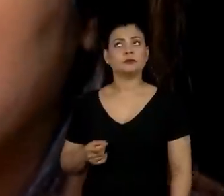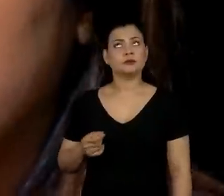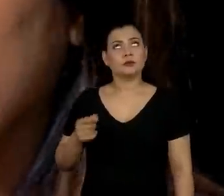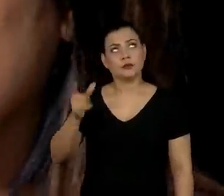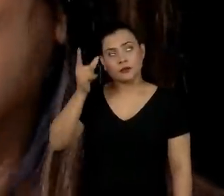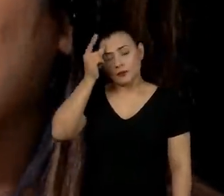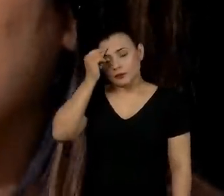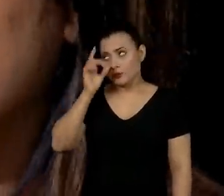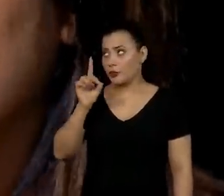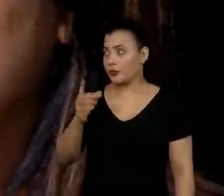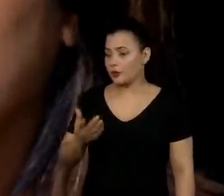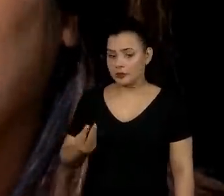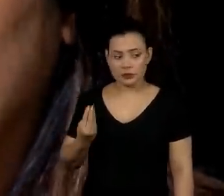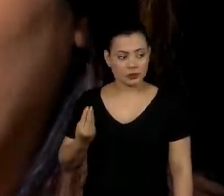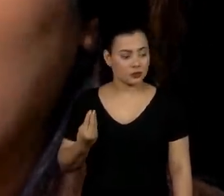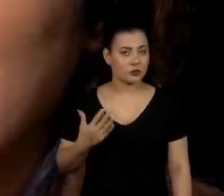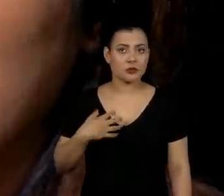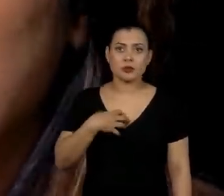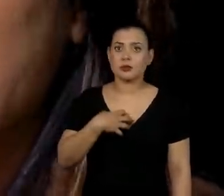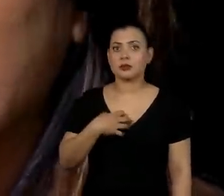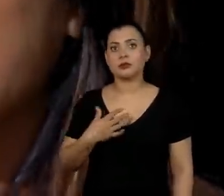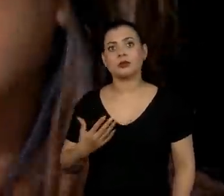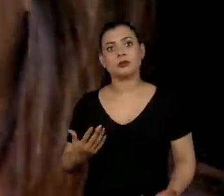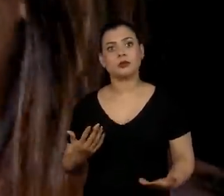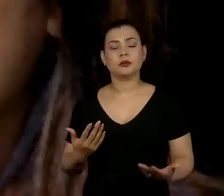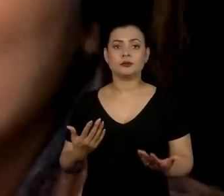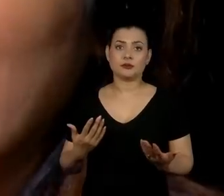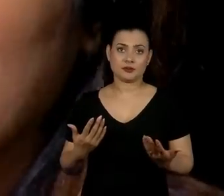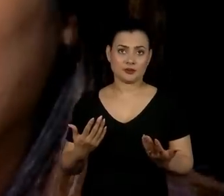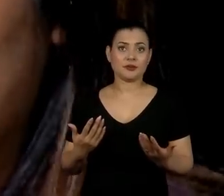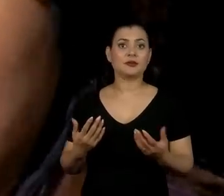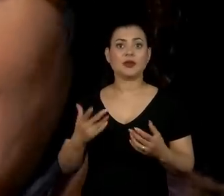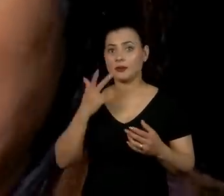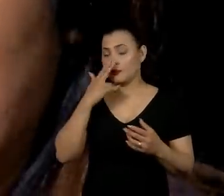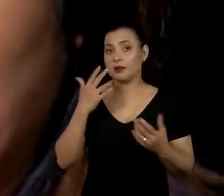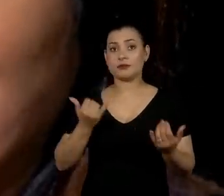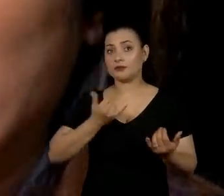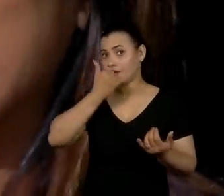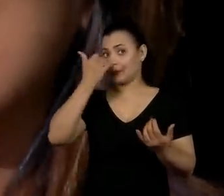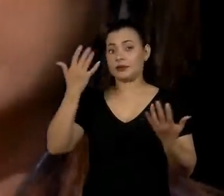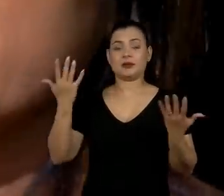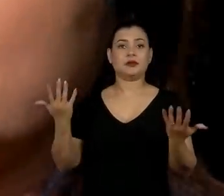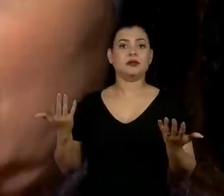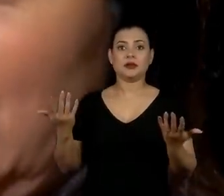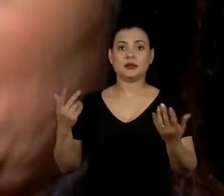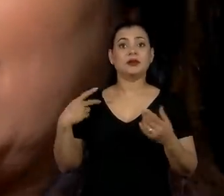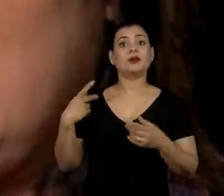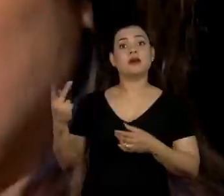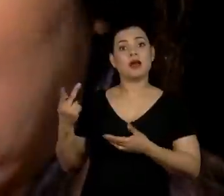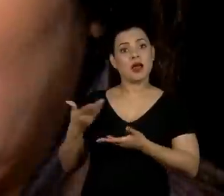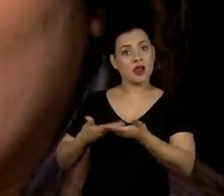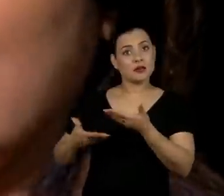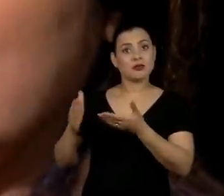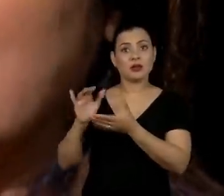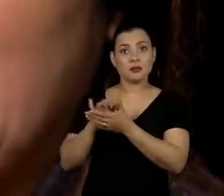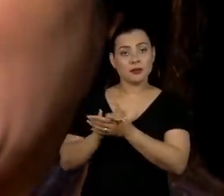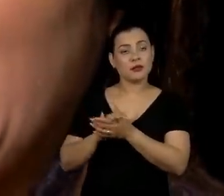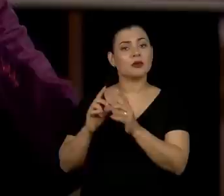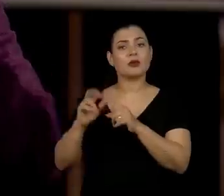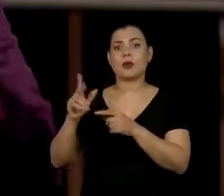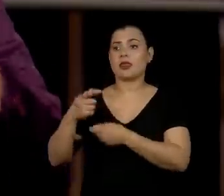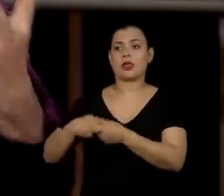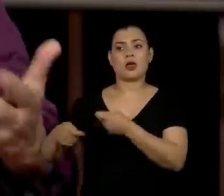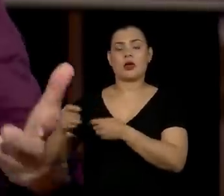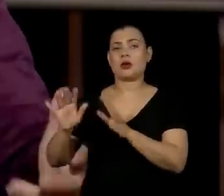meu Deus do céu nossa né tudo jogado mas né um relacionamento não os negócios né